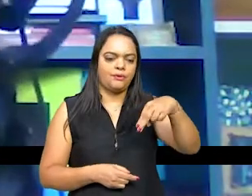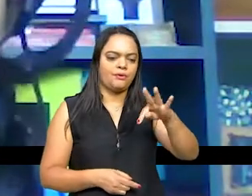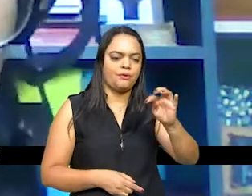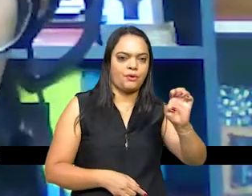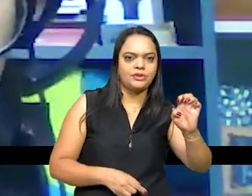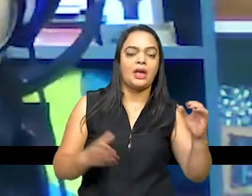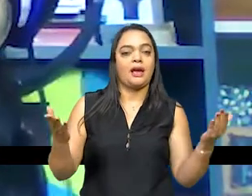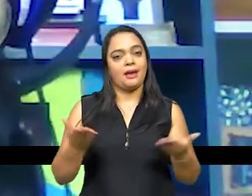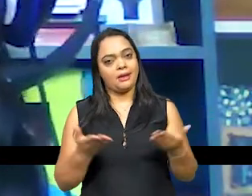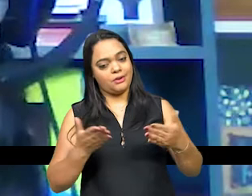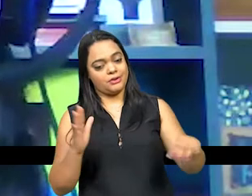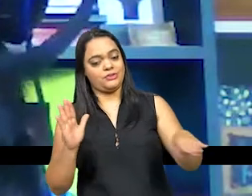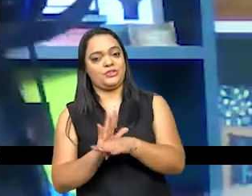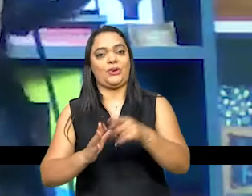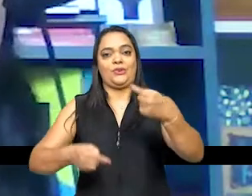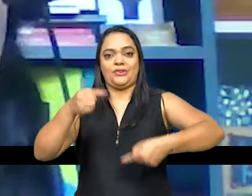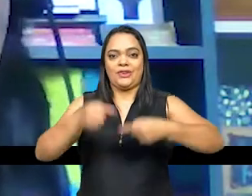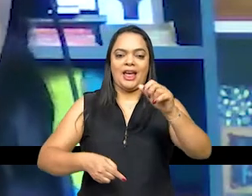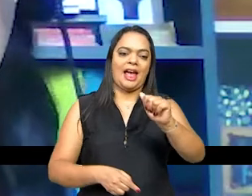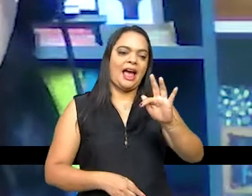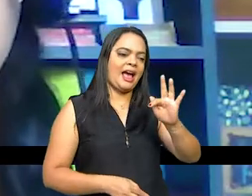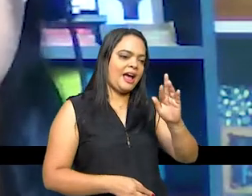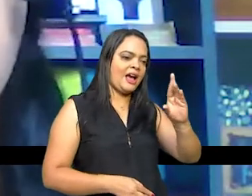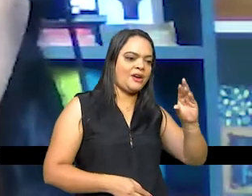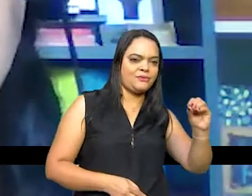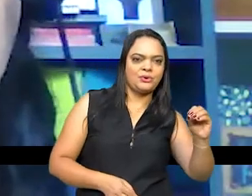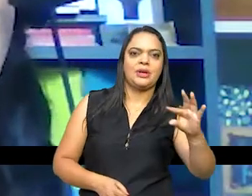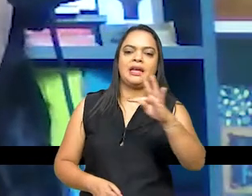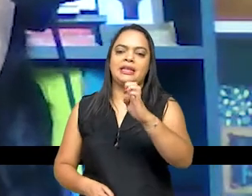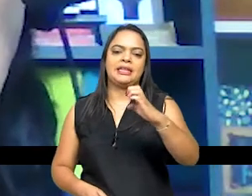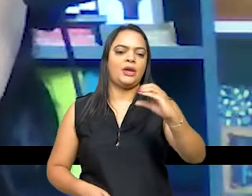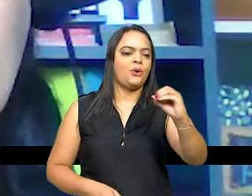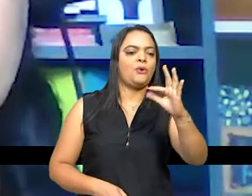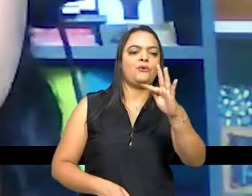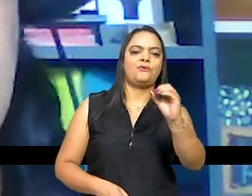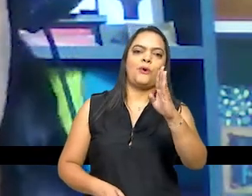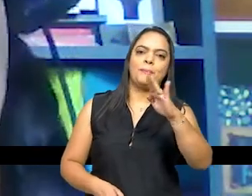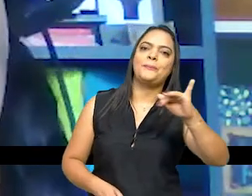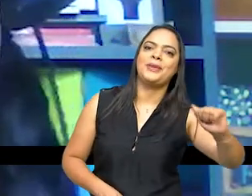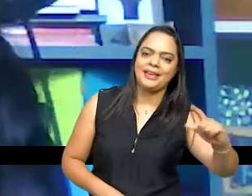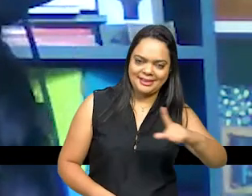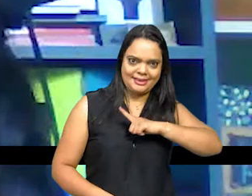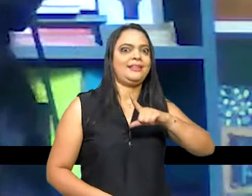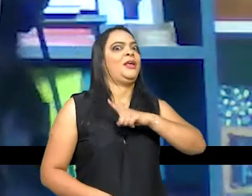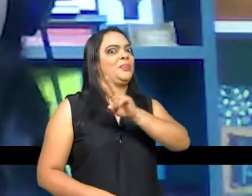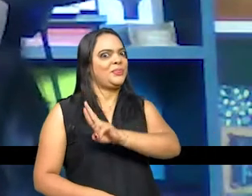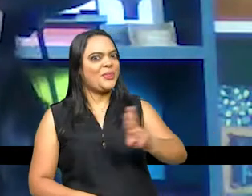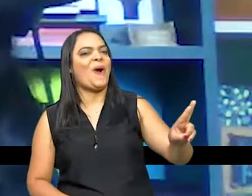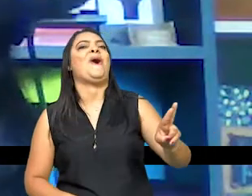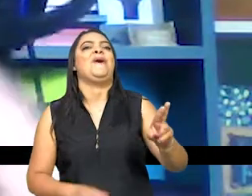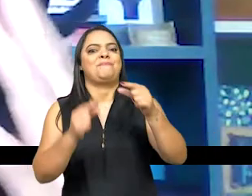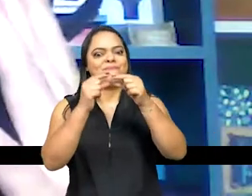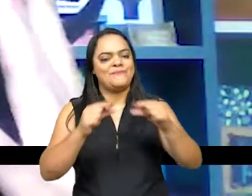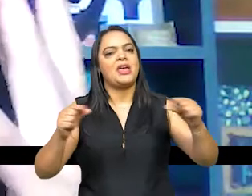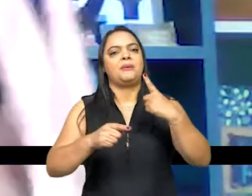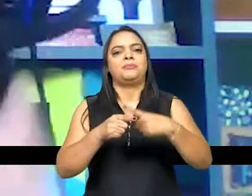agora a gente chegou, né, nessa discussão da afroteofobia, né, tem até um nome aí bem imponente, porque